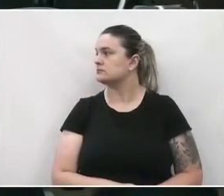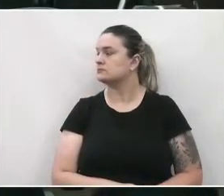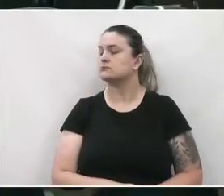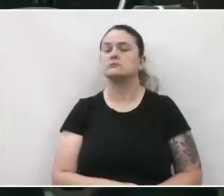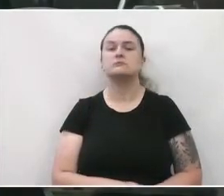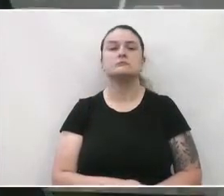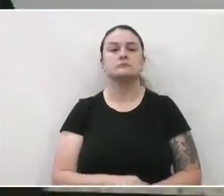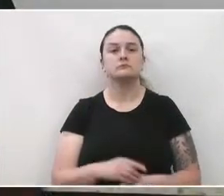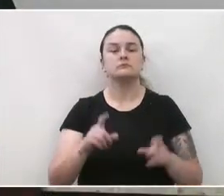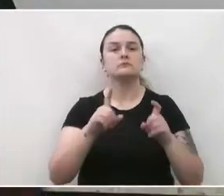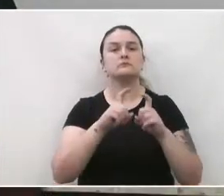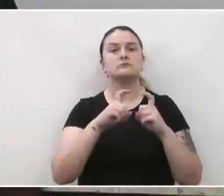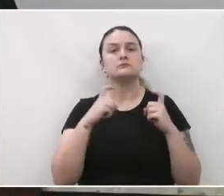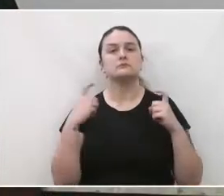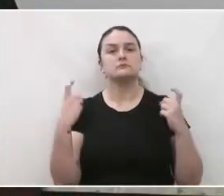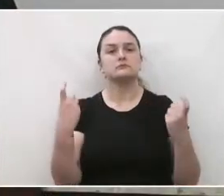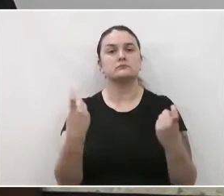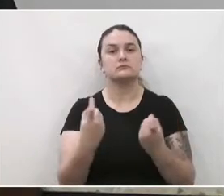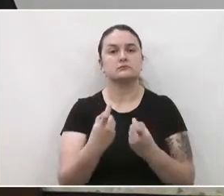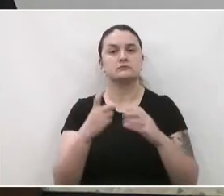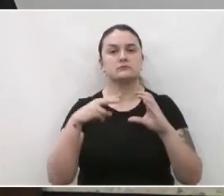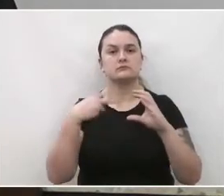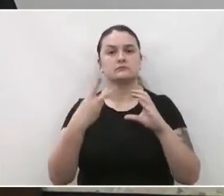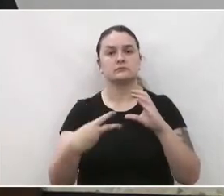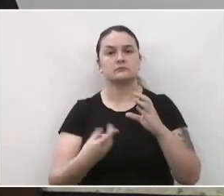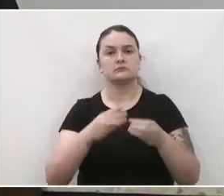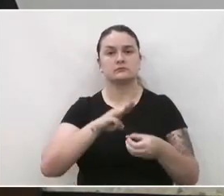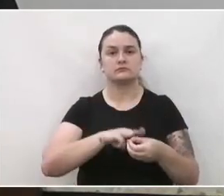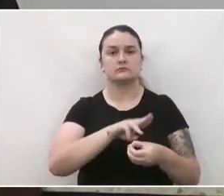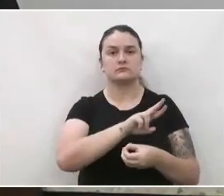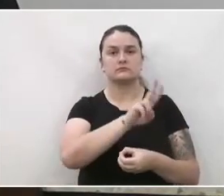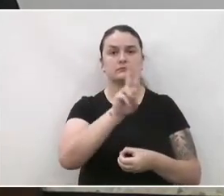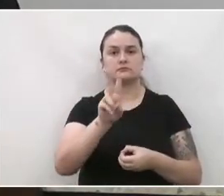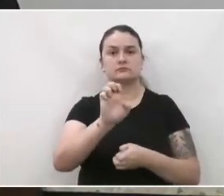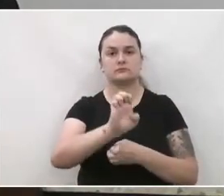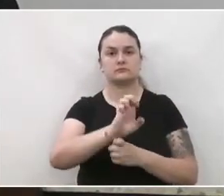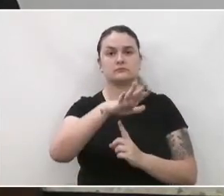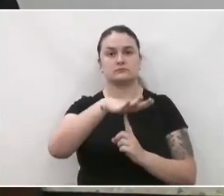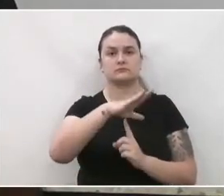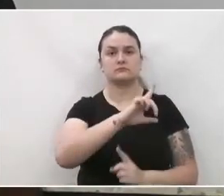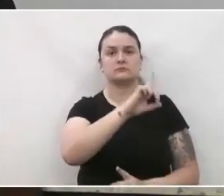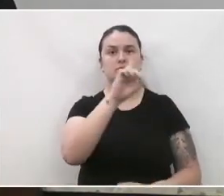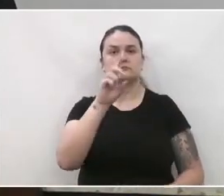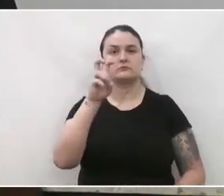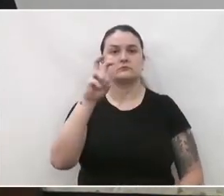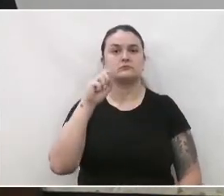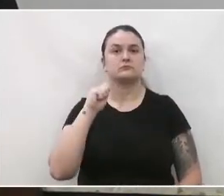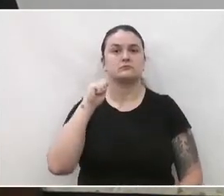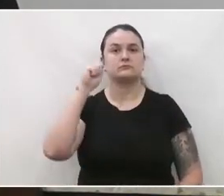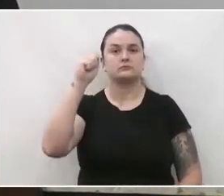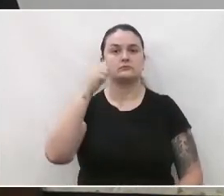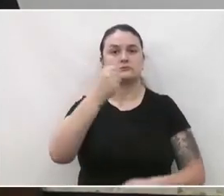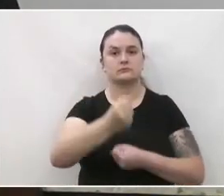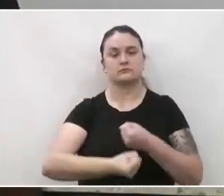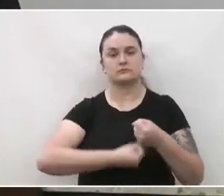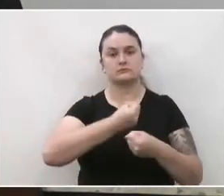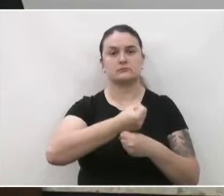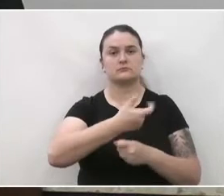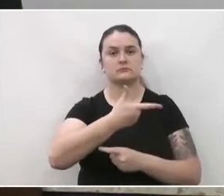Reunião ordinária da Câmara Municipal de União da Vitória, Estado do Paraná, do dia 5 de abril de